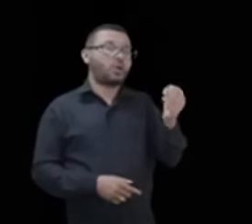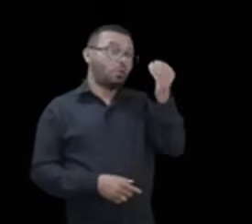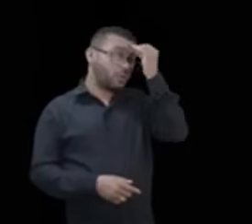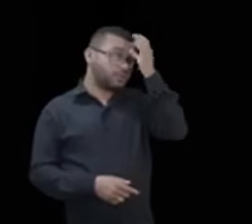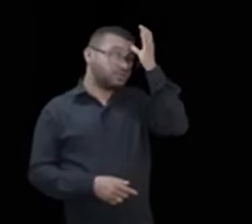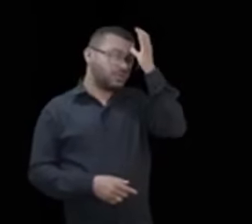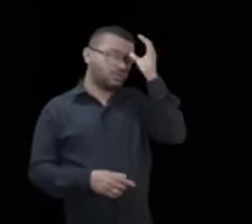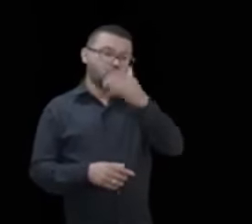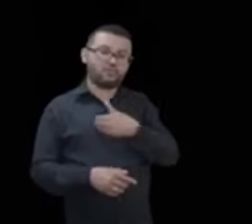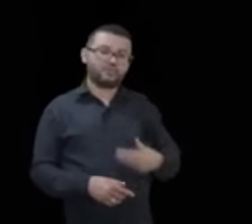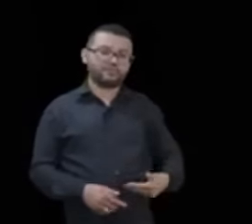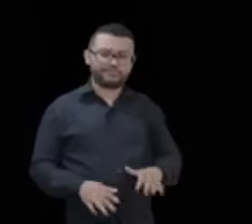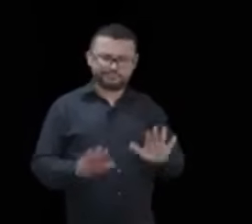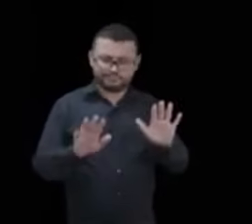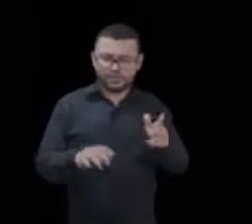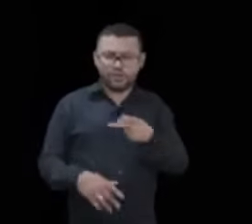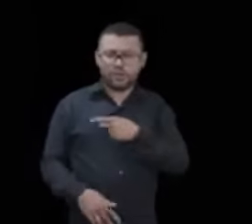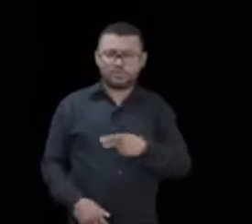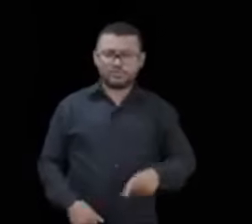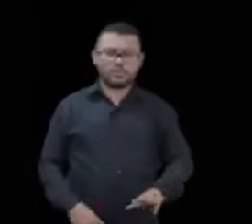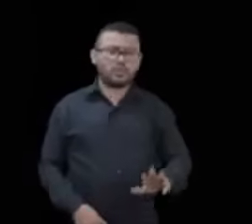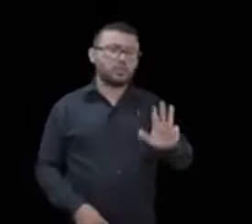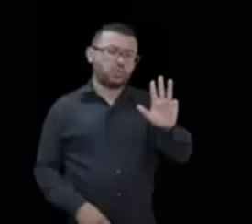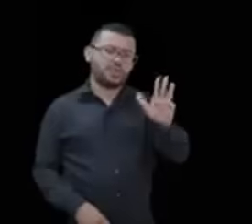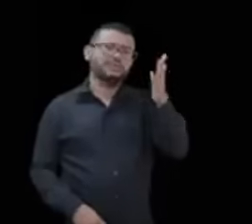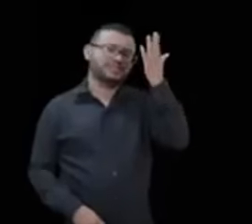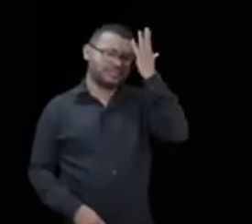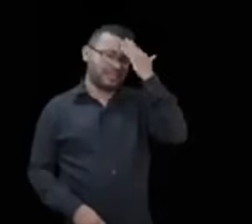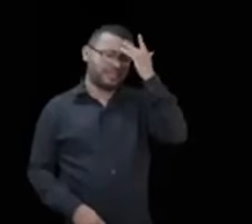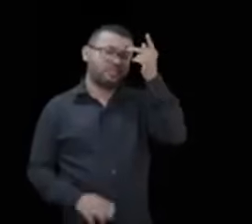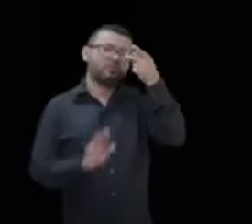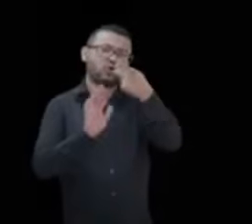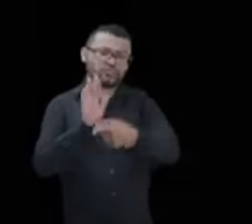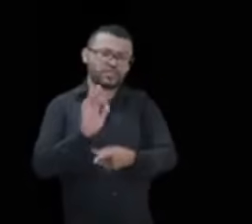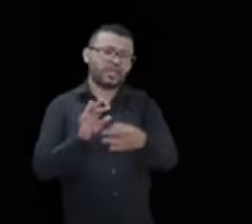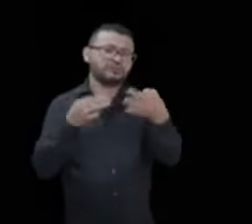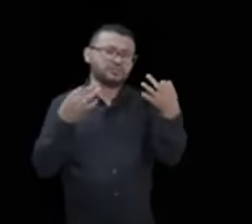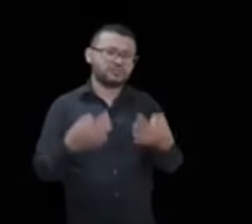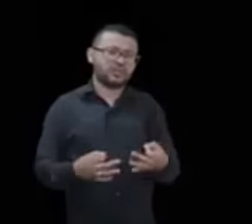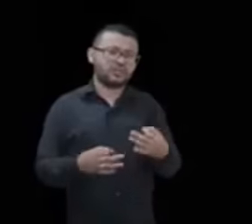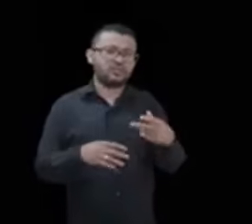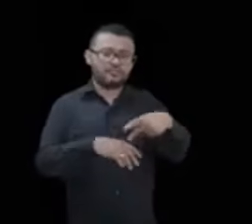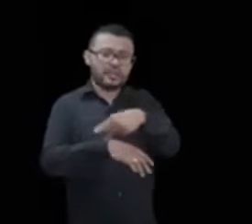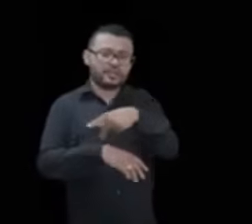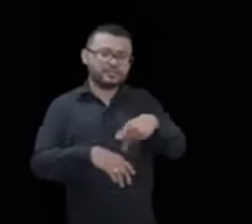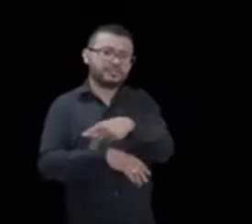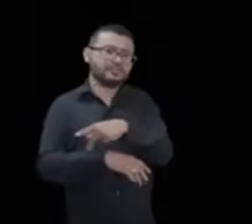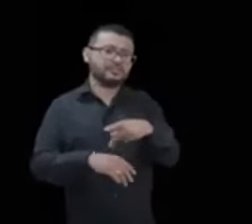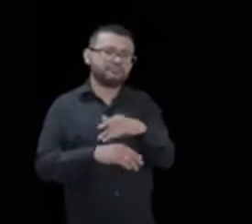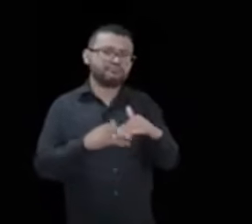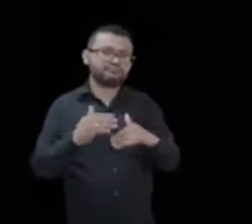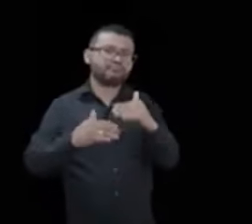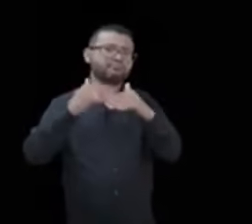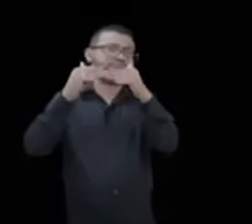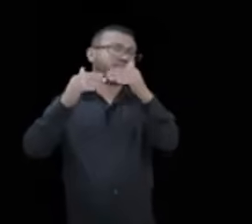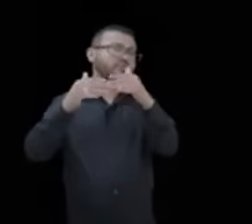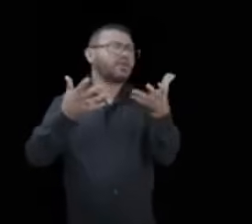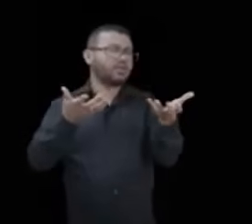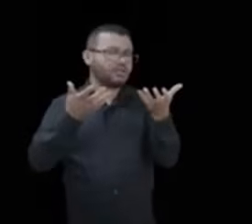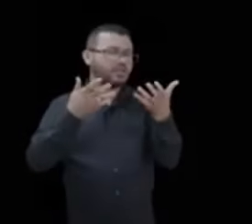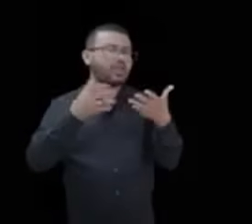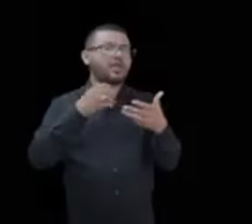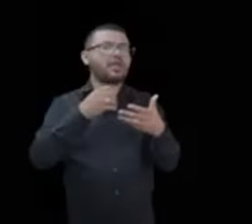Nós não, o presidente Lula tem um projeto de nação, tem um projeto para o nosso país, e nós queremos restabelecer os